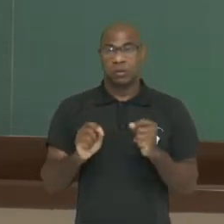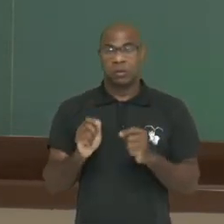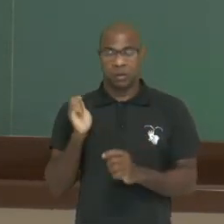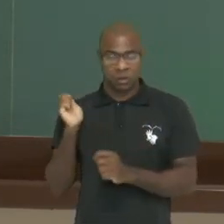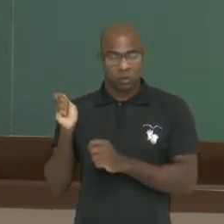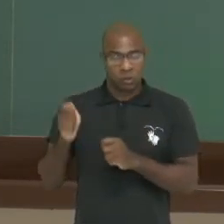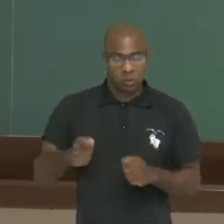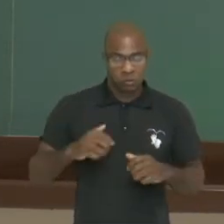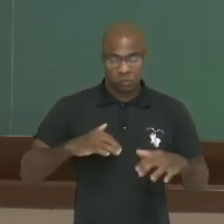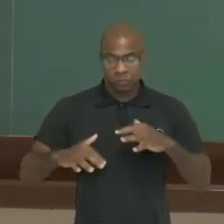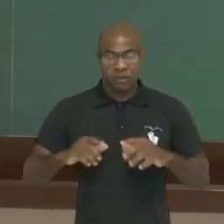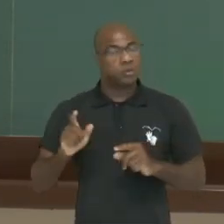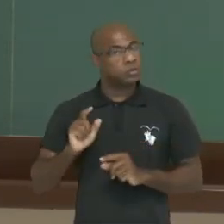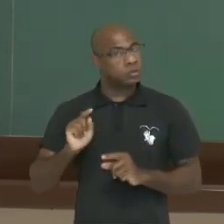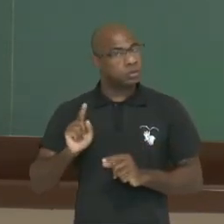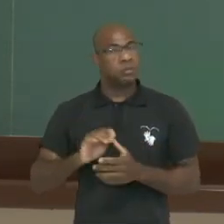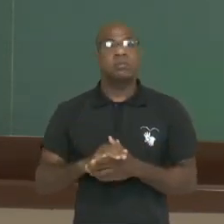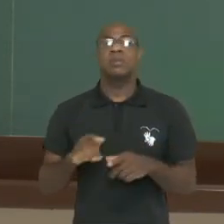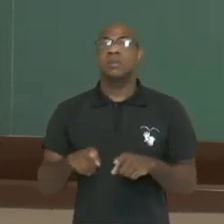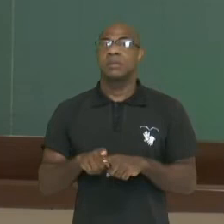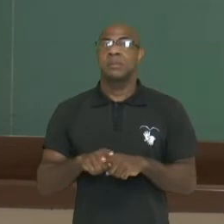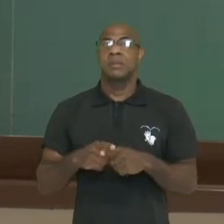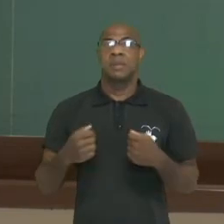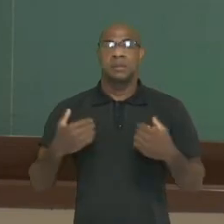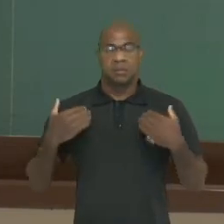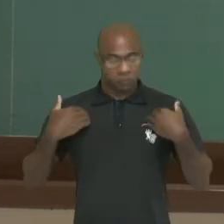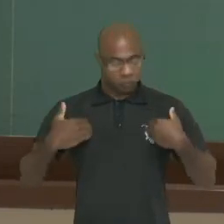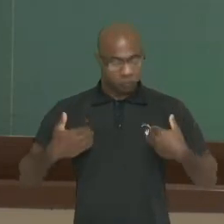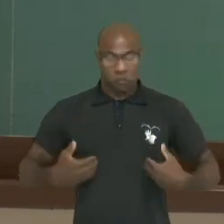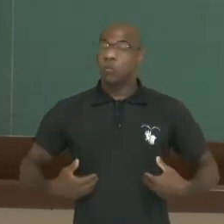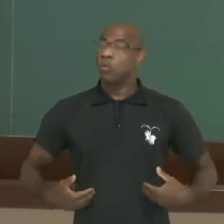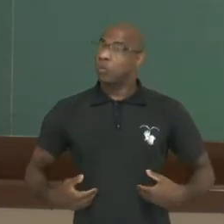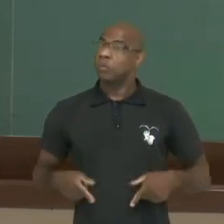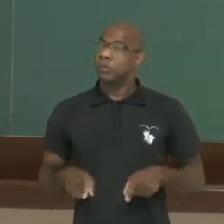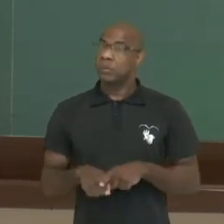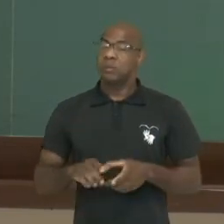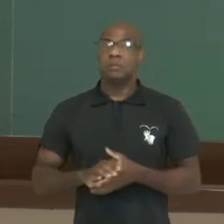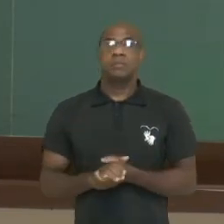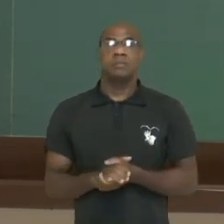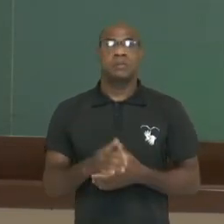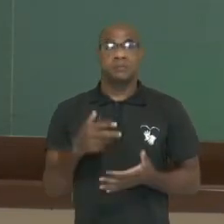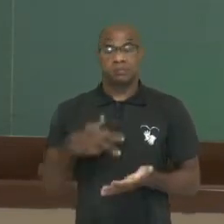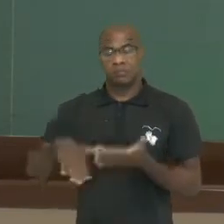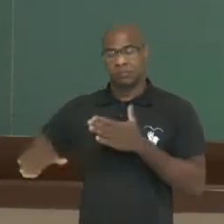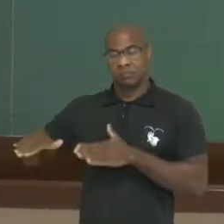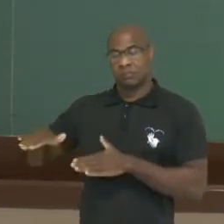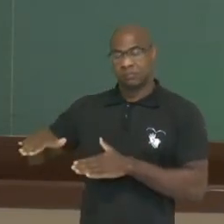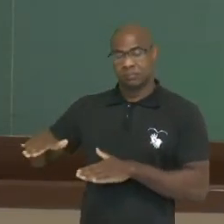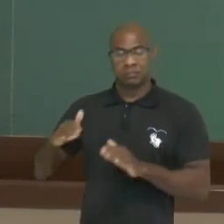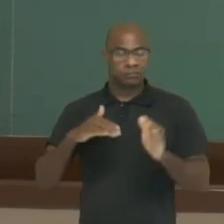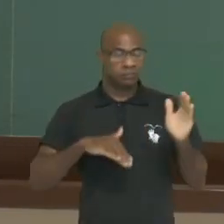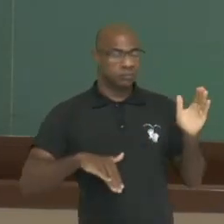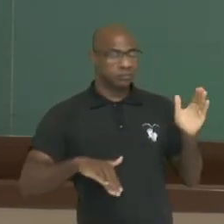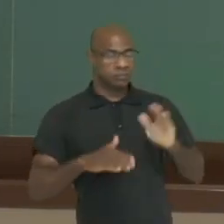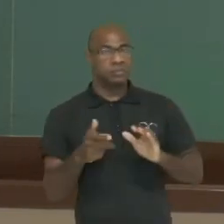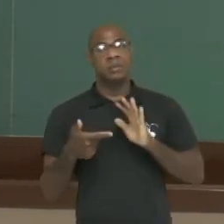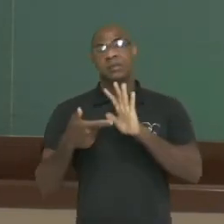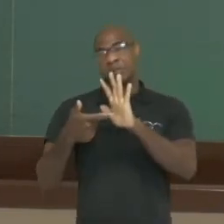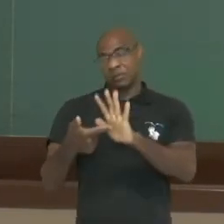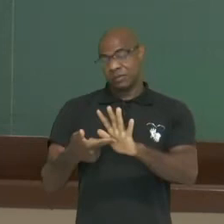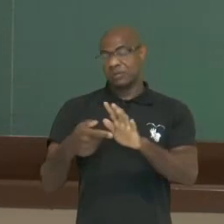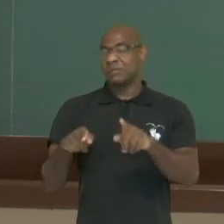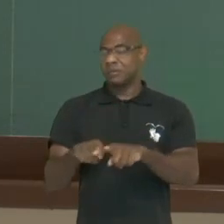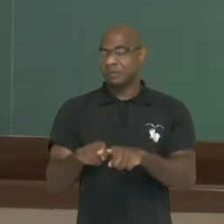do movimento, mas assim, todo aquele virtuosismo, toda aquela encenação que o atleta está demonstrando.